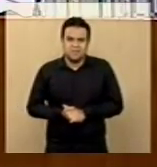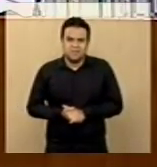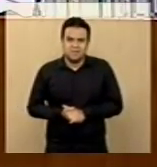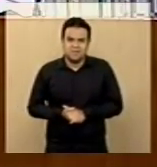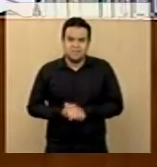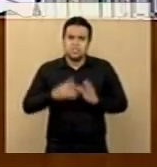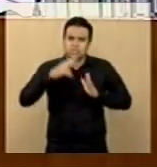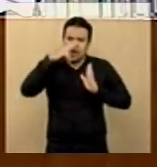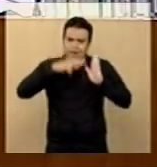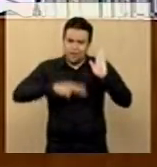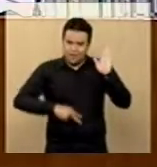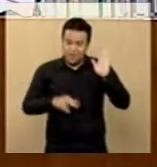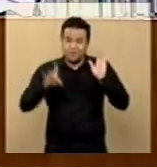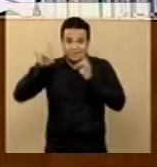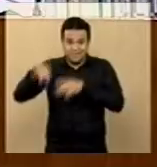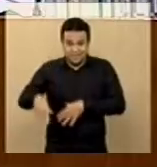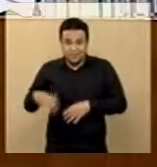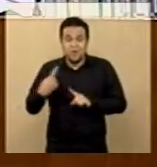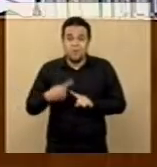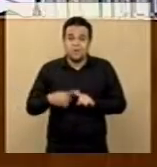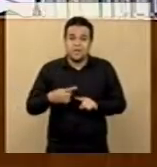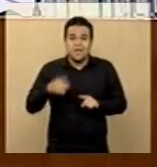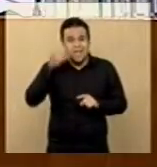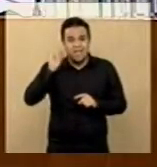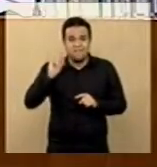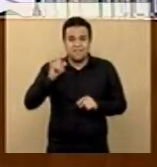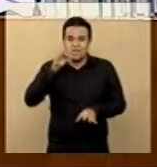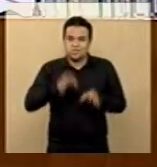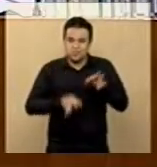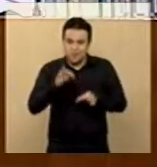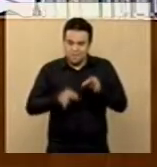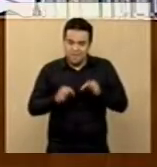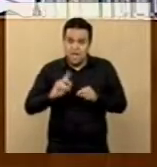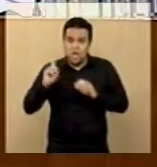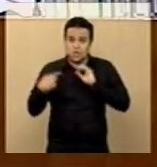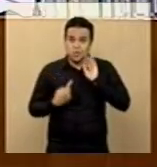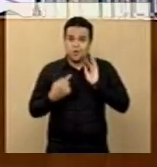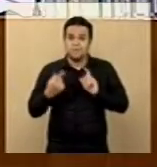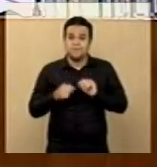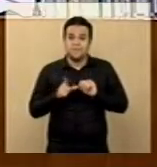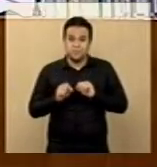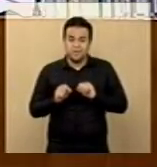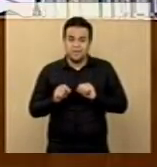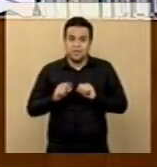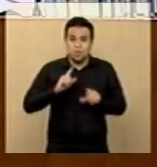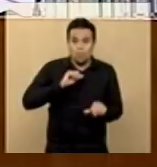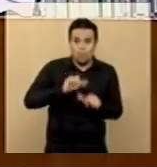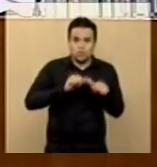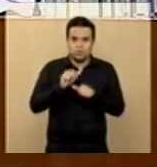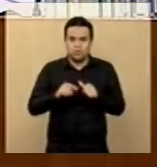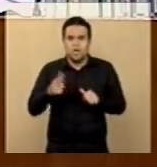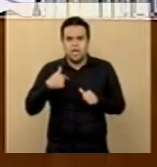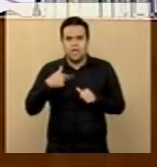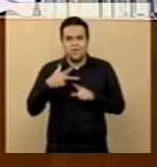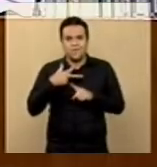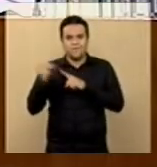foi lida a renúncia naquele dia, para que nós não pudéssemos julgar. E foi quando nós revertemos a jurisprudência, e eu tinha sido